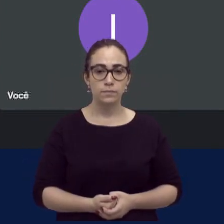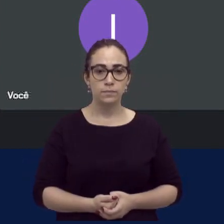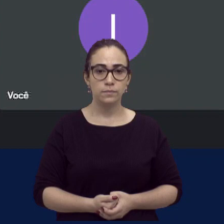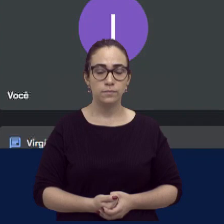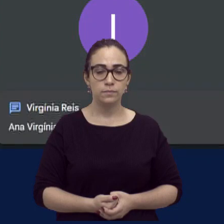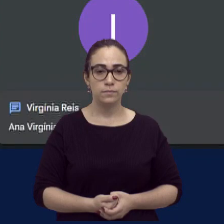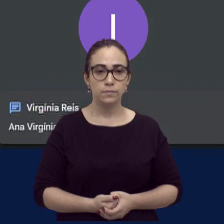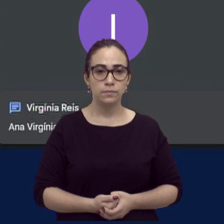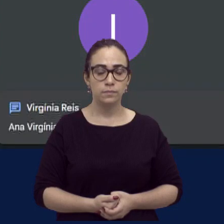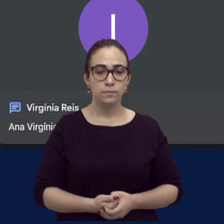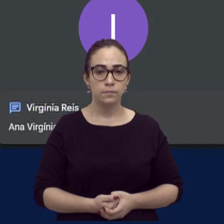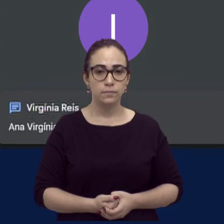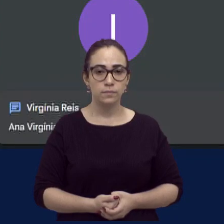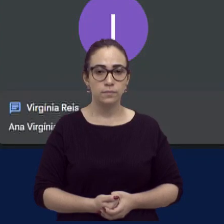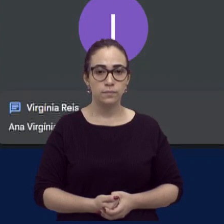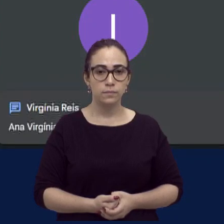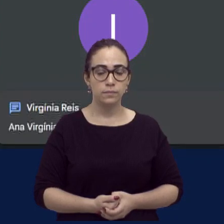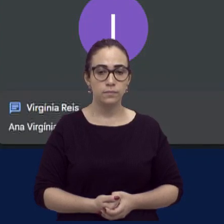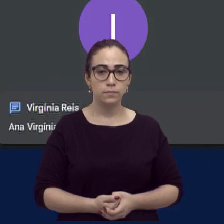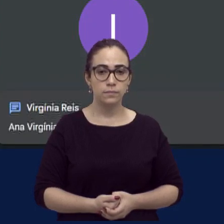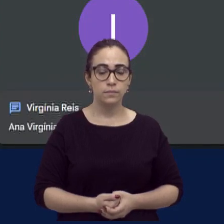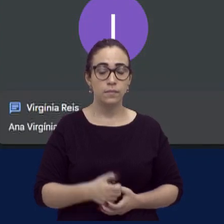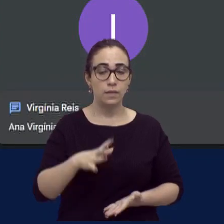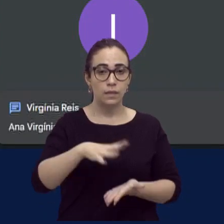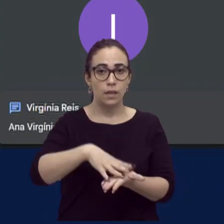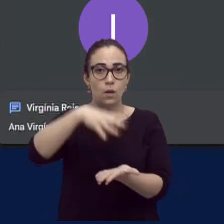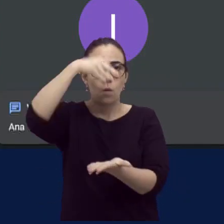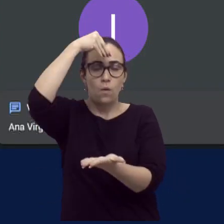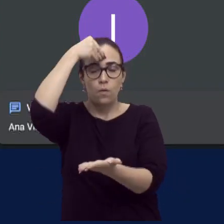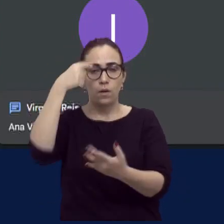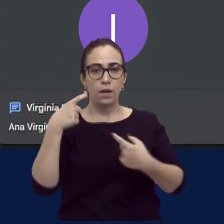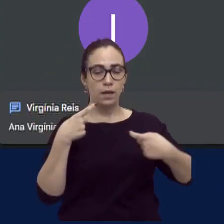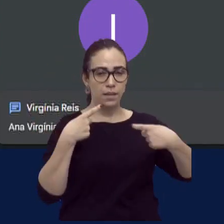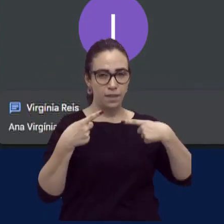Segundo von Clausewitz, que é um dos teóricos da guerra,